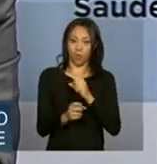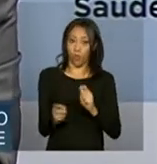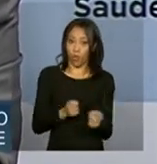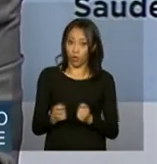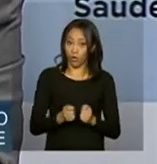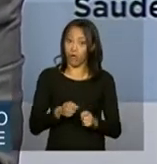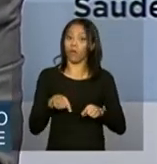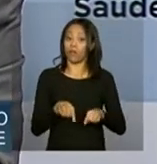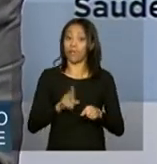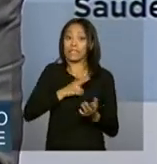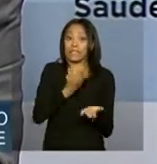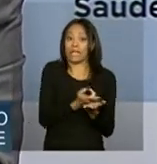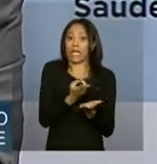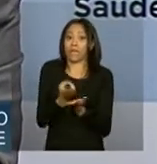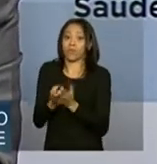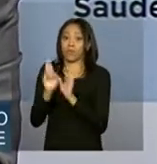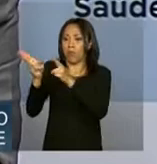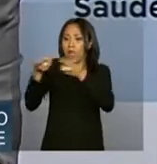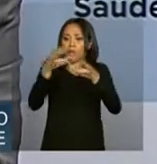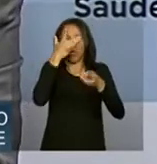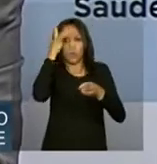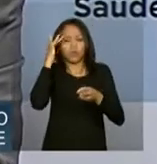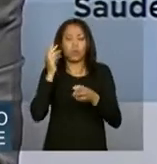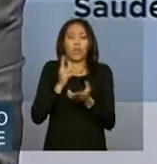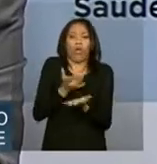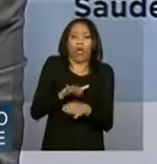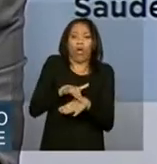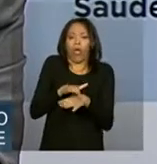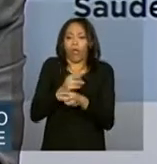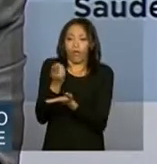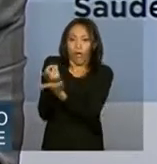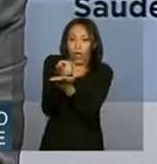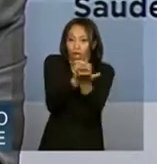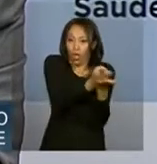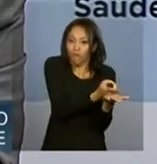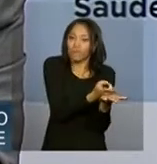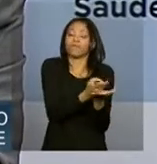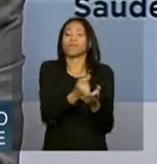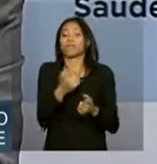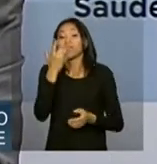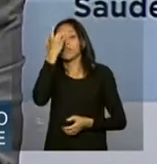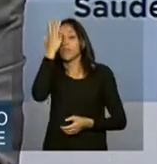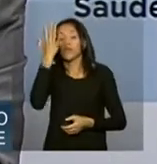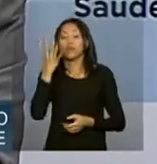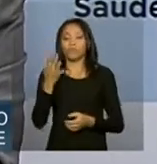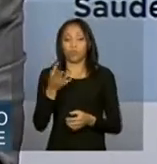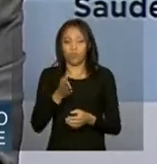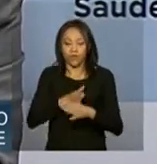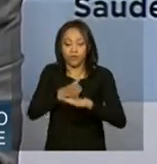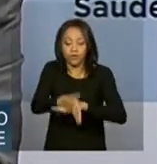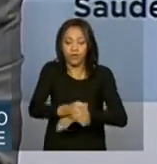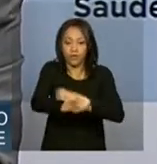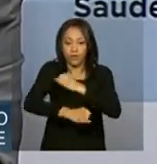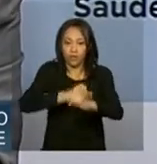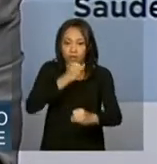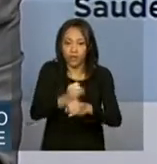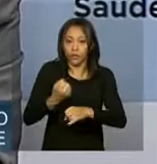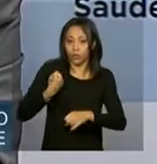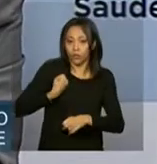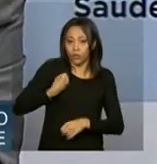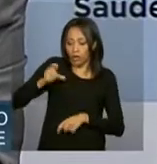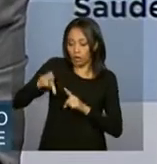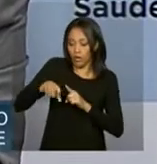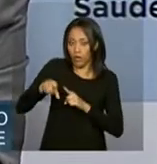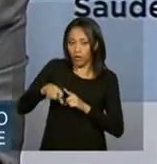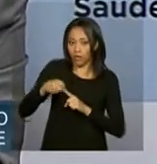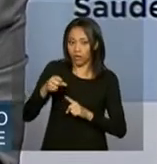nós desenvolvemos uma forma do hospital acessar diretamente online, né, via internet, o número do cartão